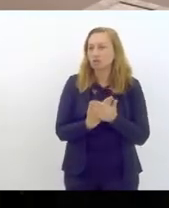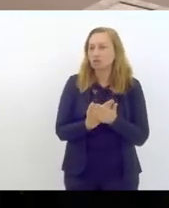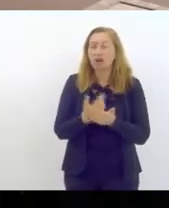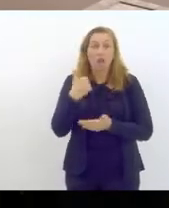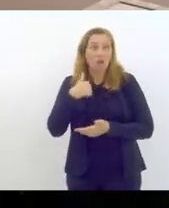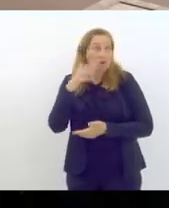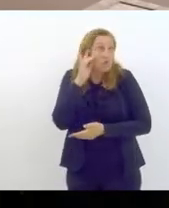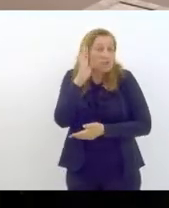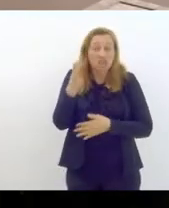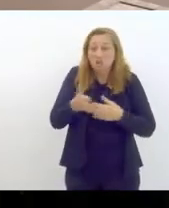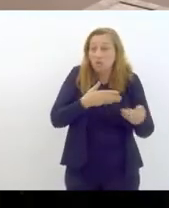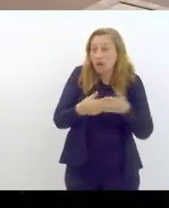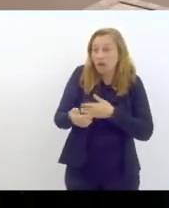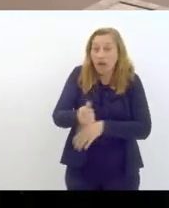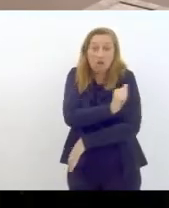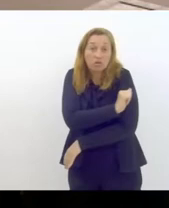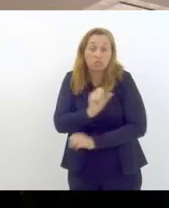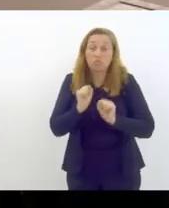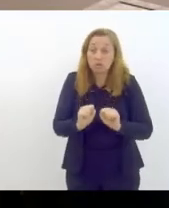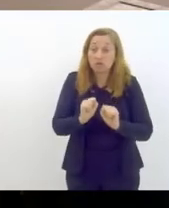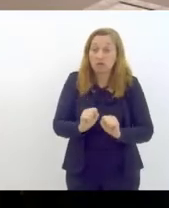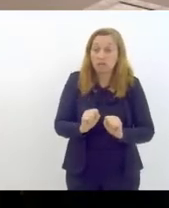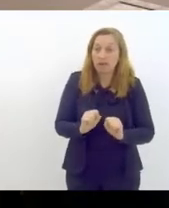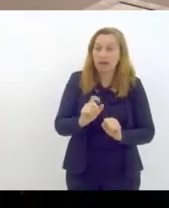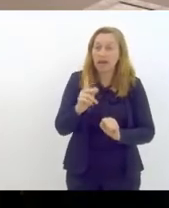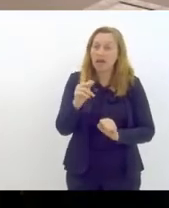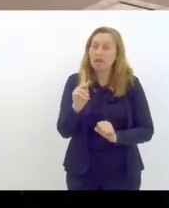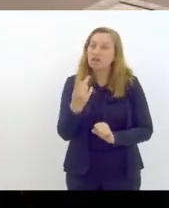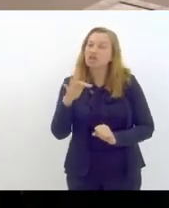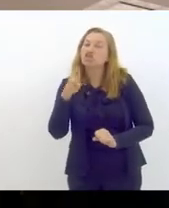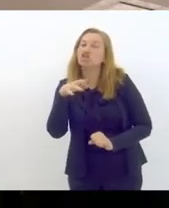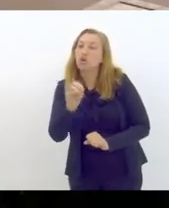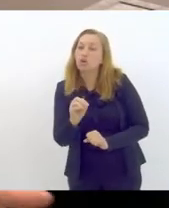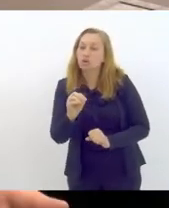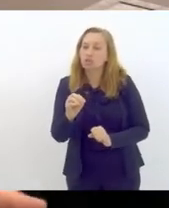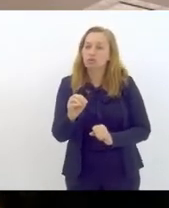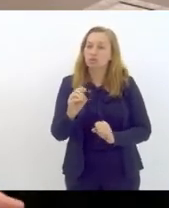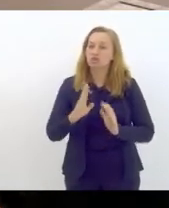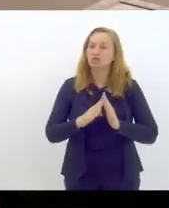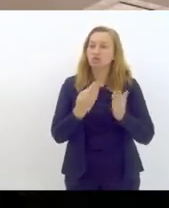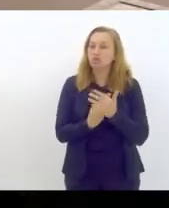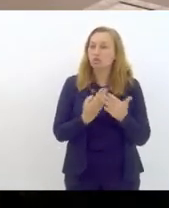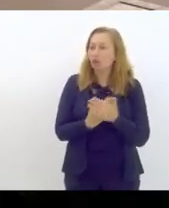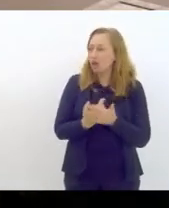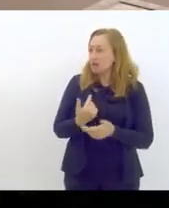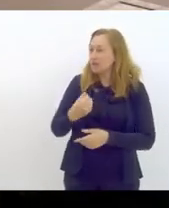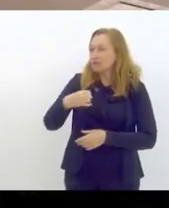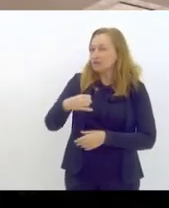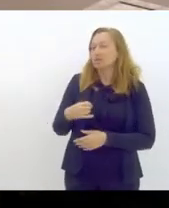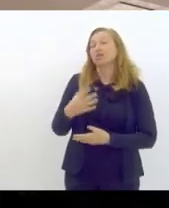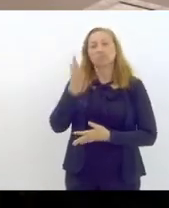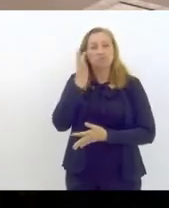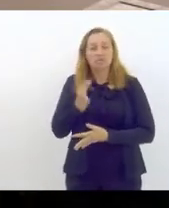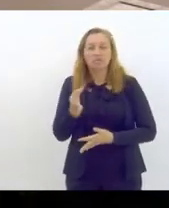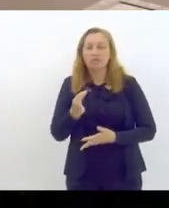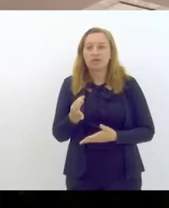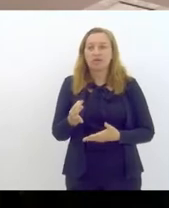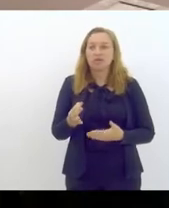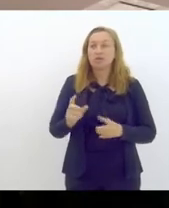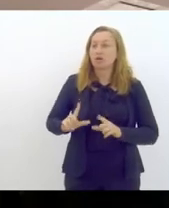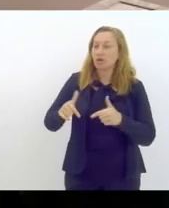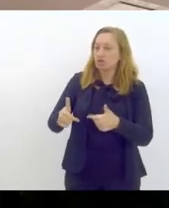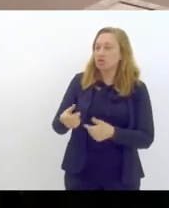escolar. Eu não sabia. Eu, aliás, se tivesse aquilo ali, eu teria até implementado na ocasião. Então, aquela ação ela é